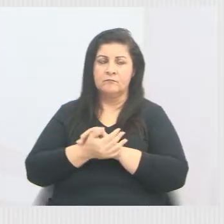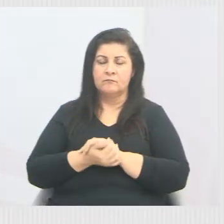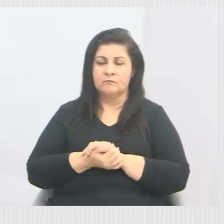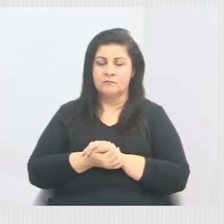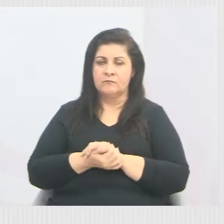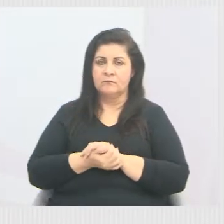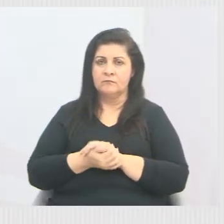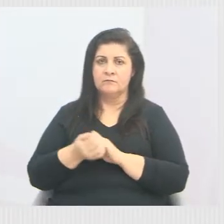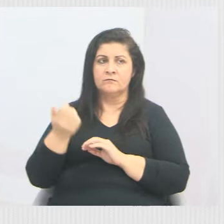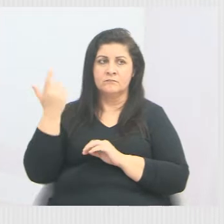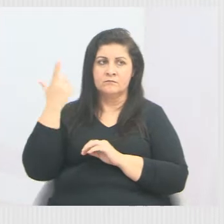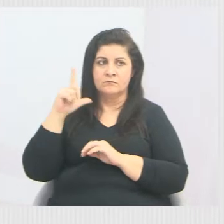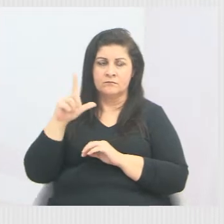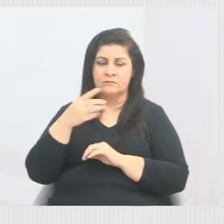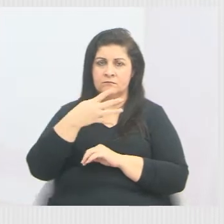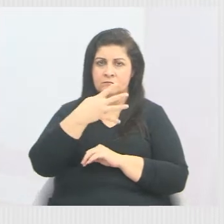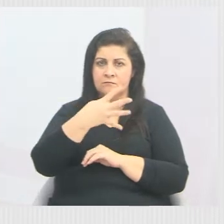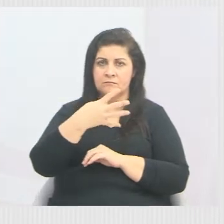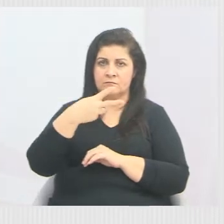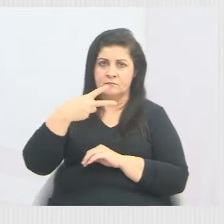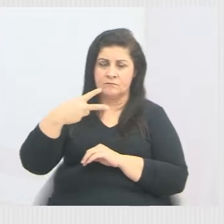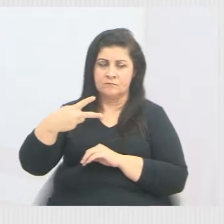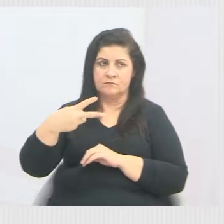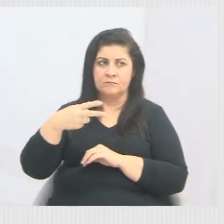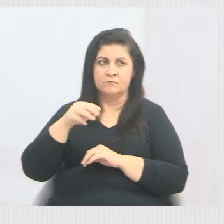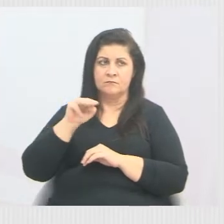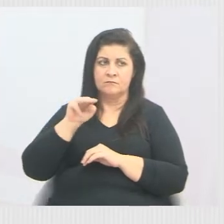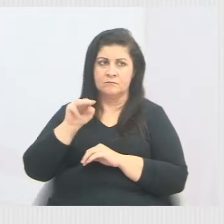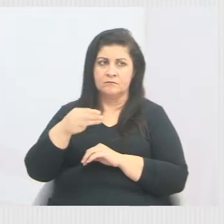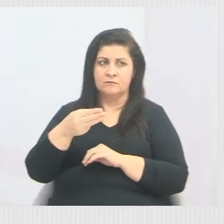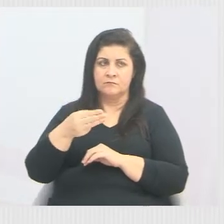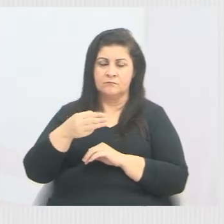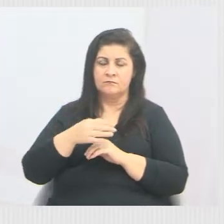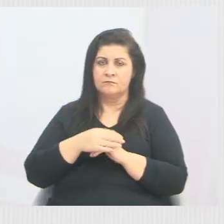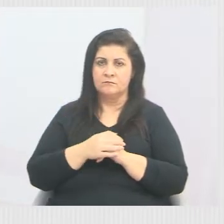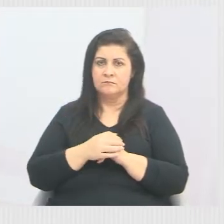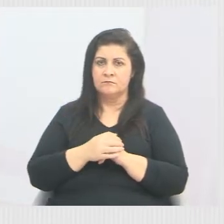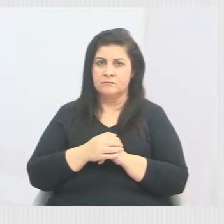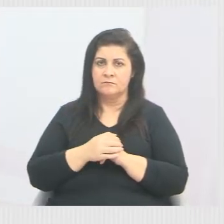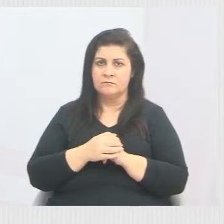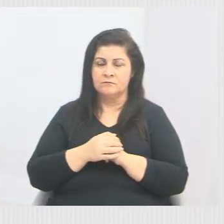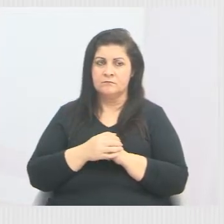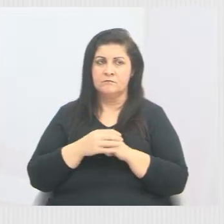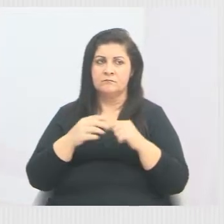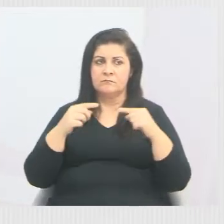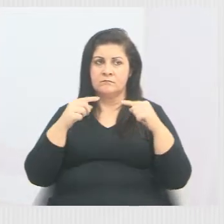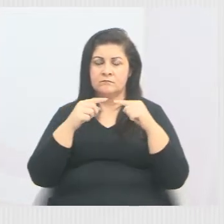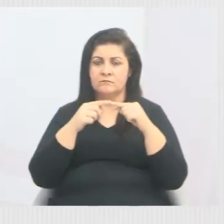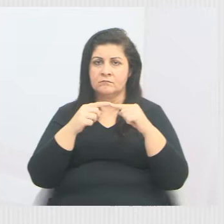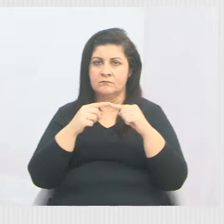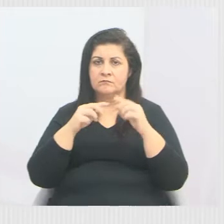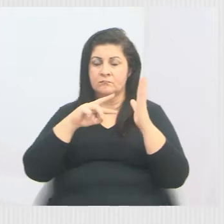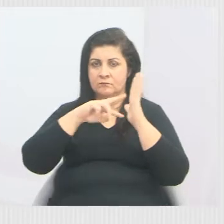197.970.000, gastos até o primeiro quadrimestre de 42.040.000, chegando a